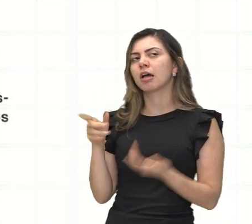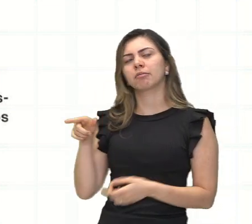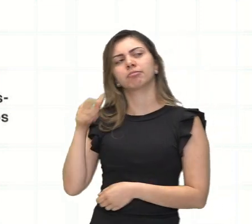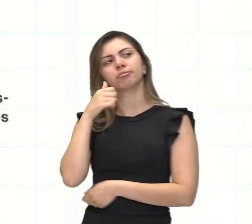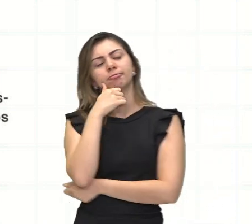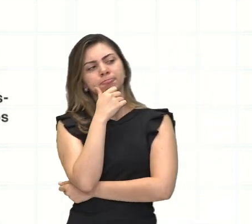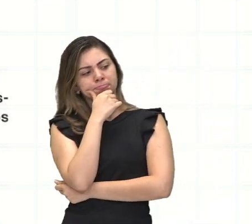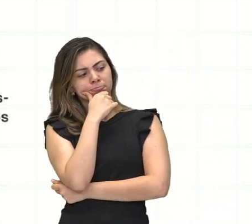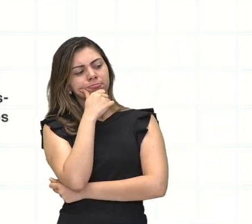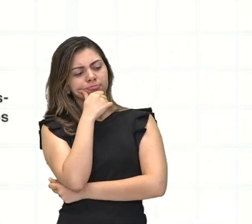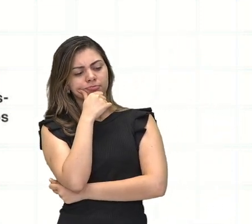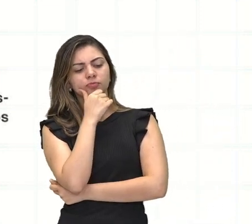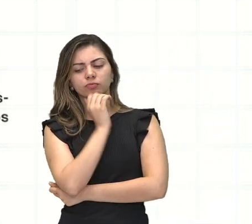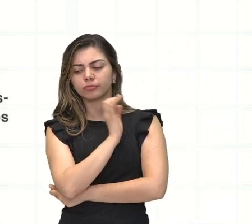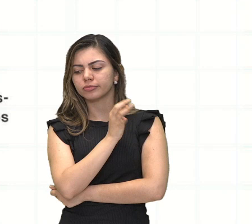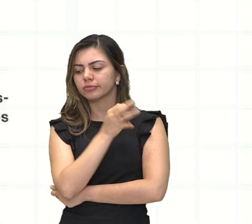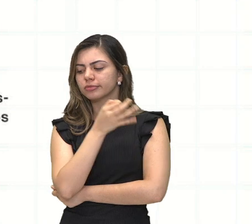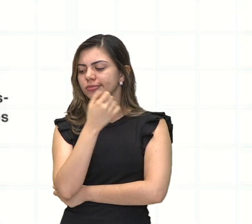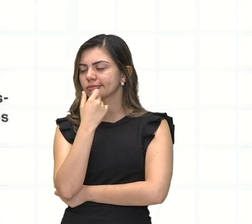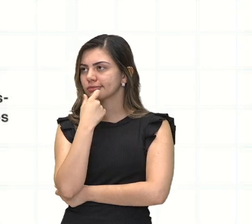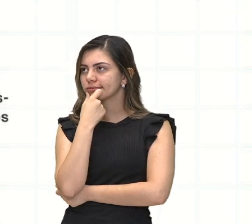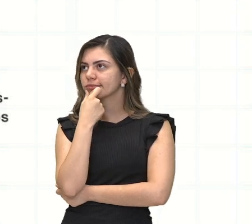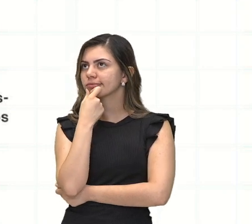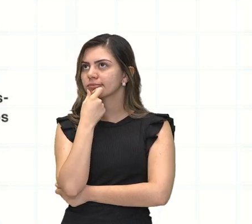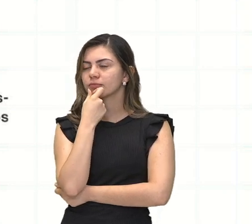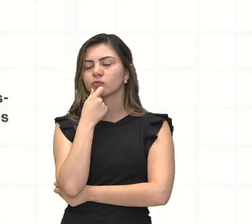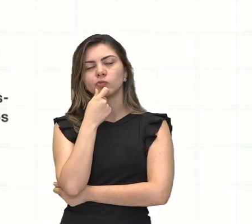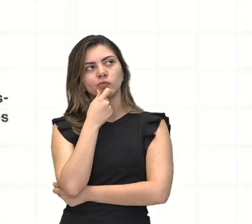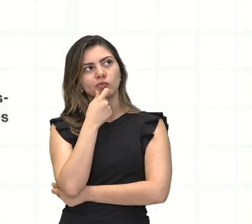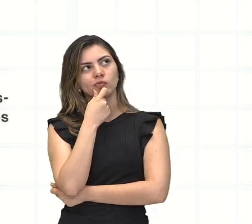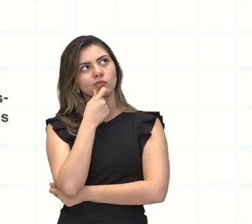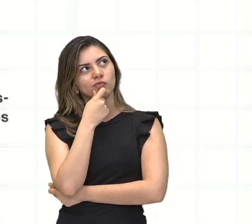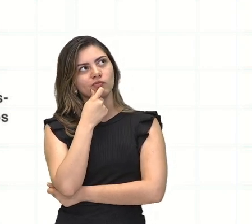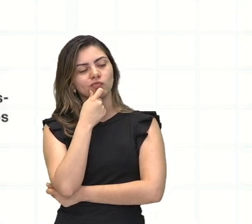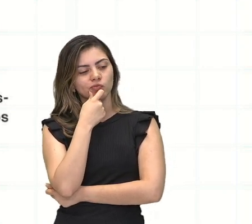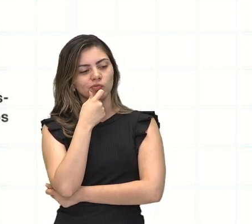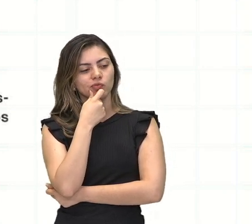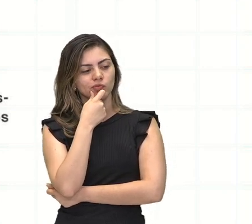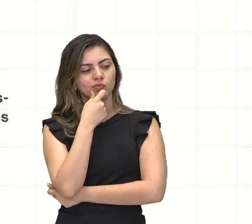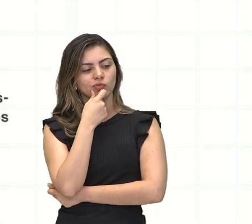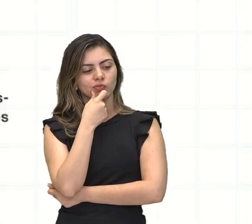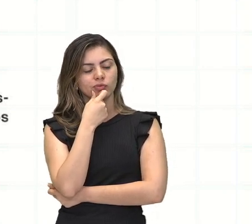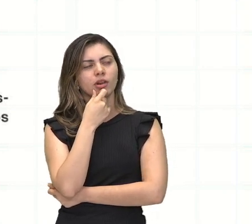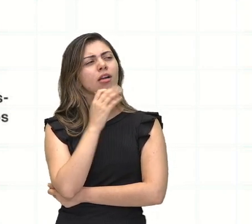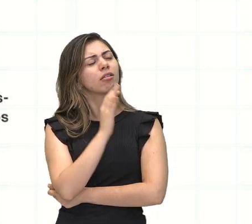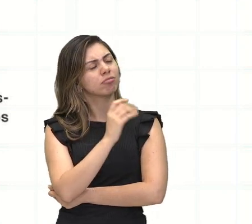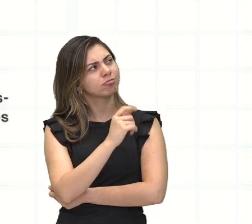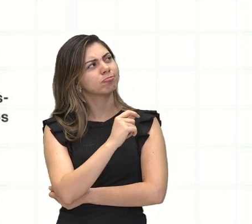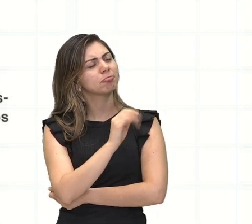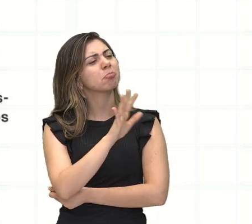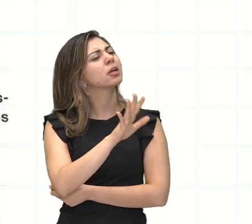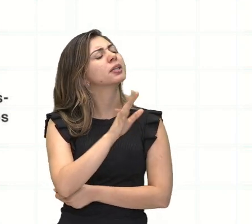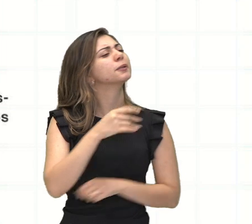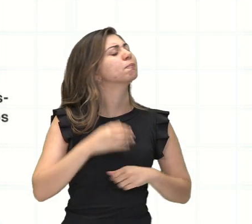pensou sobre esta revelação por alguns instantes e logo